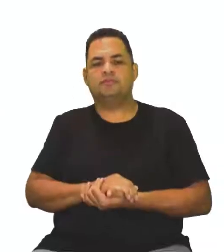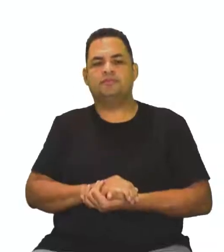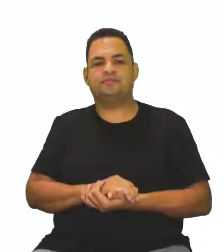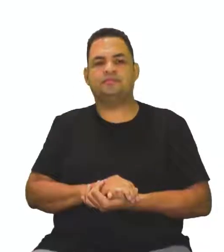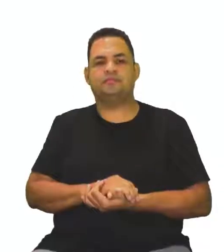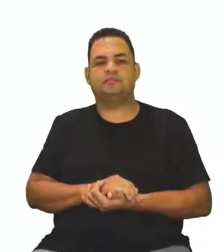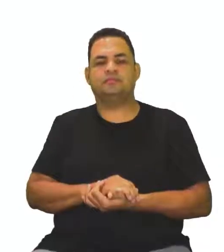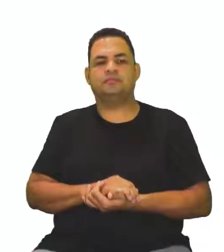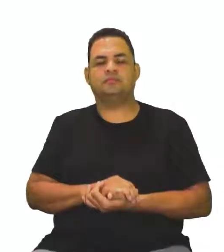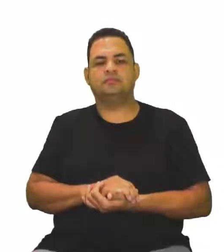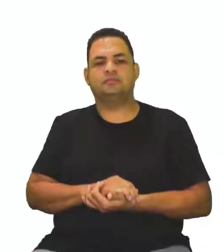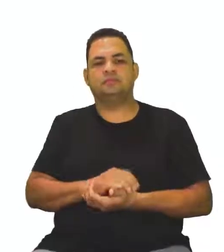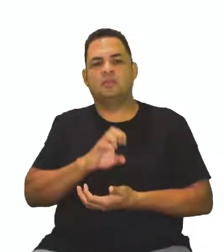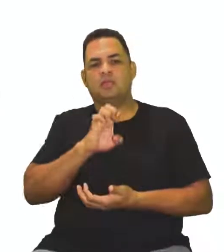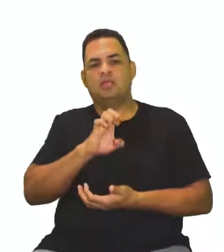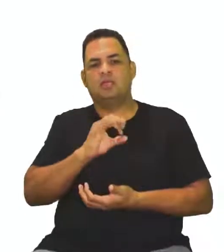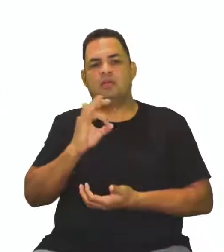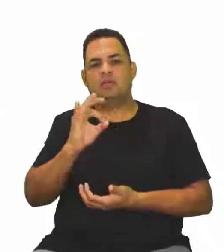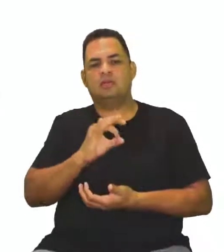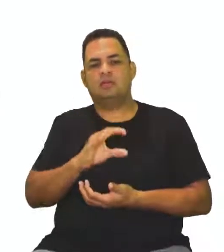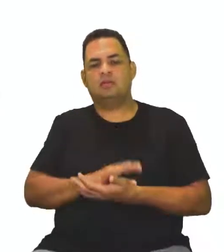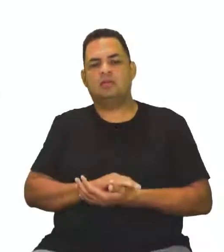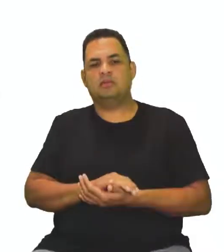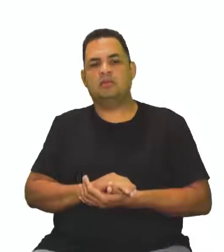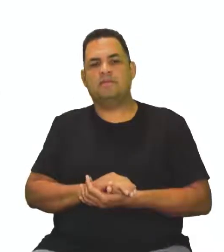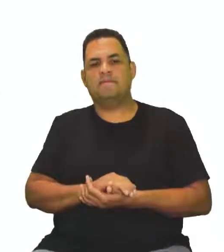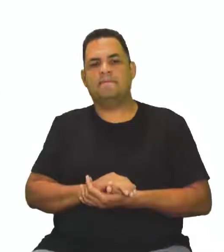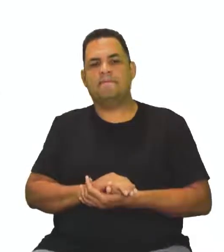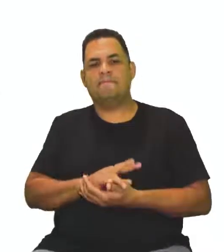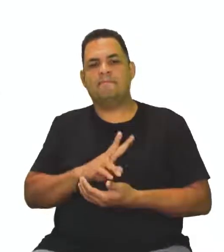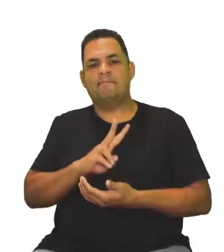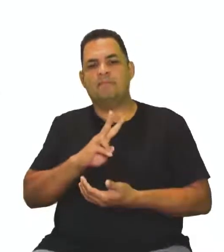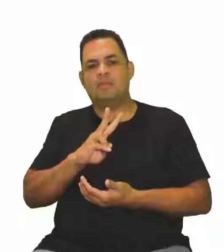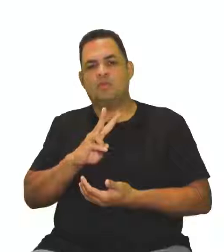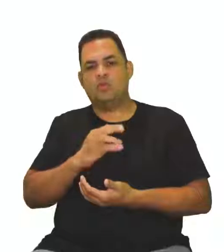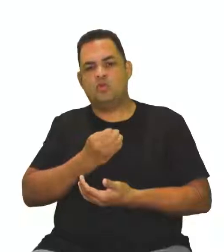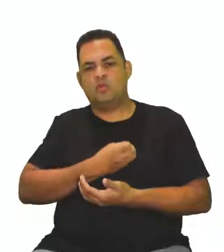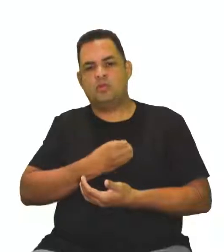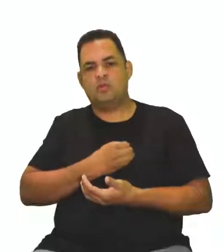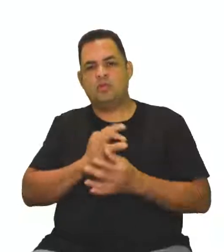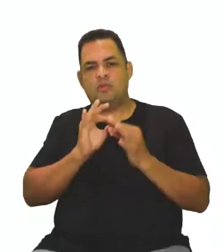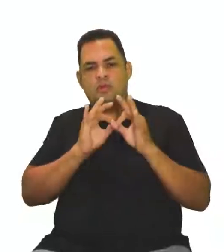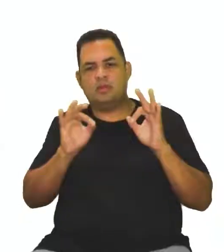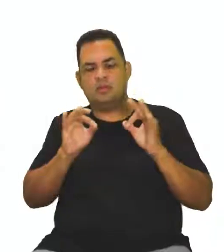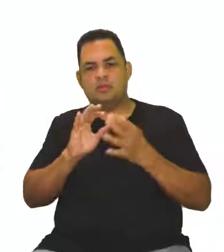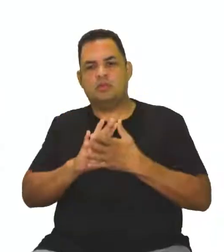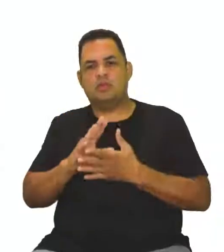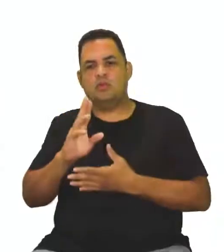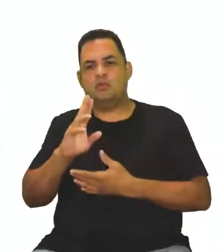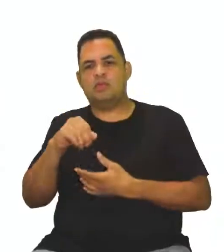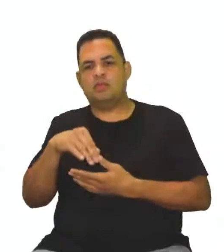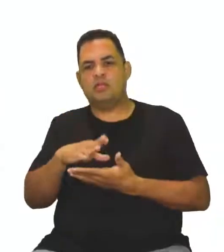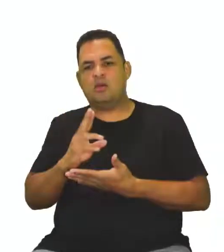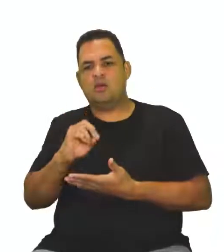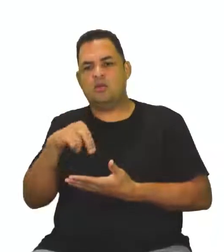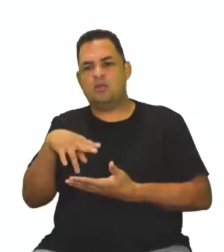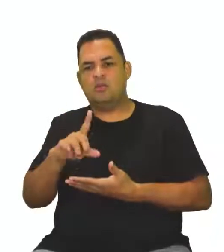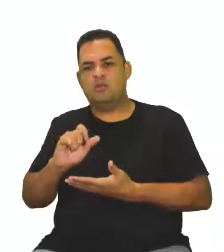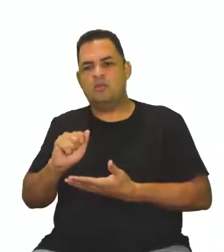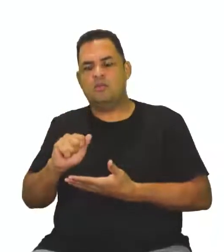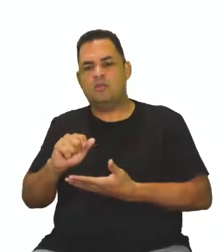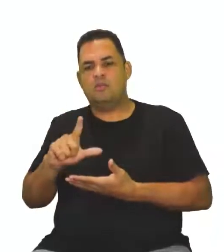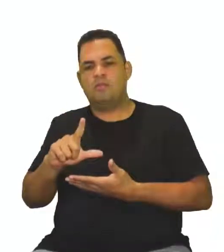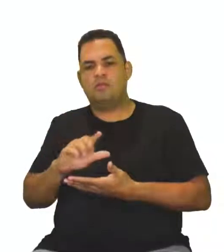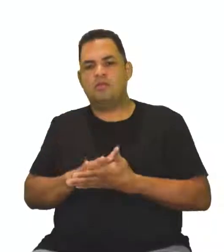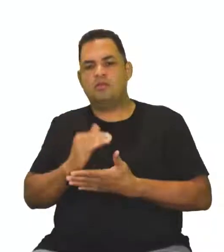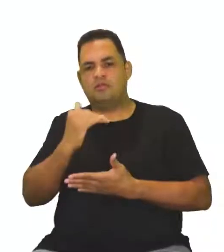Olha só, o Ezinho aqui, ele é o valor medido menos o valor nominal dividido pelo valor nominal, tá